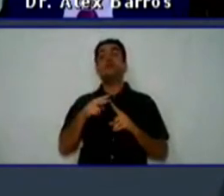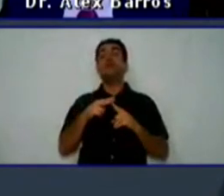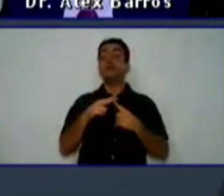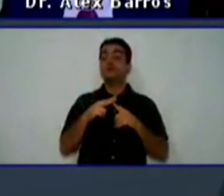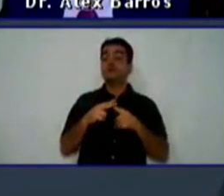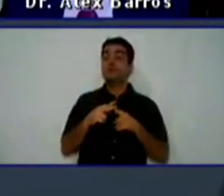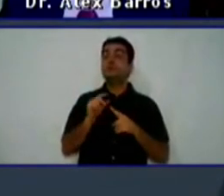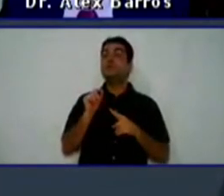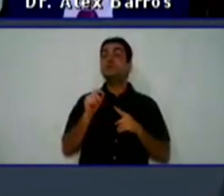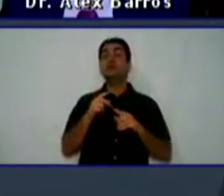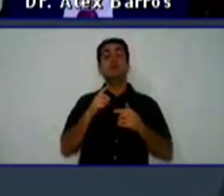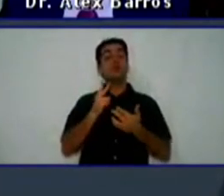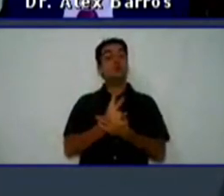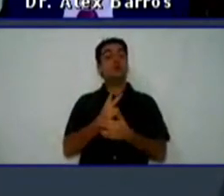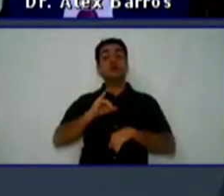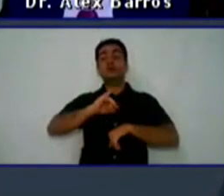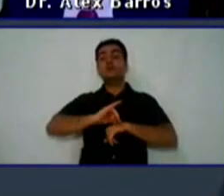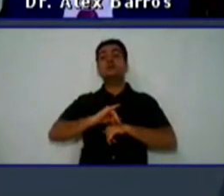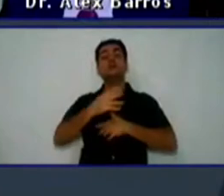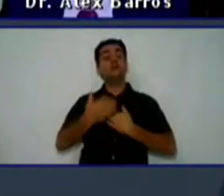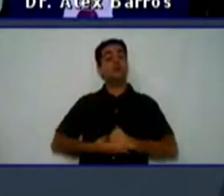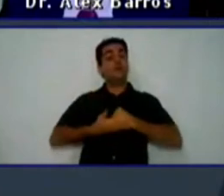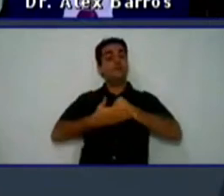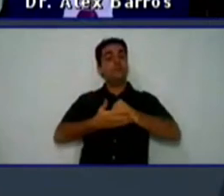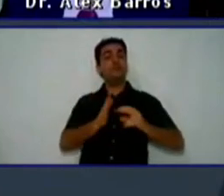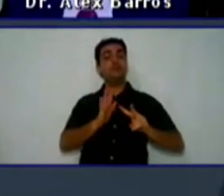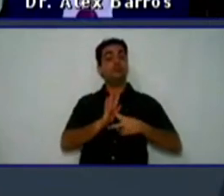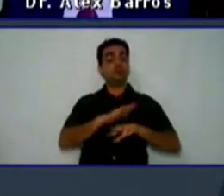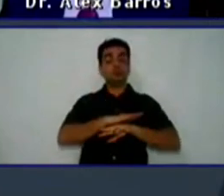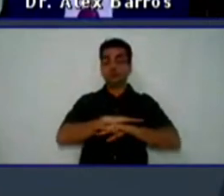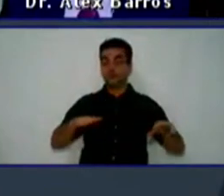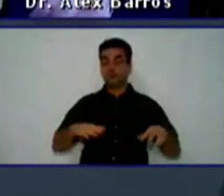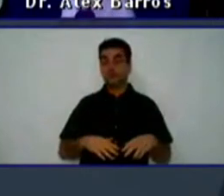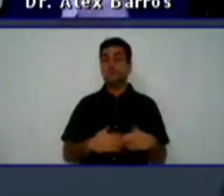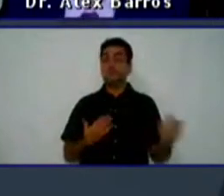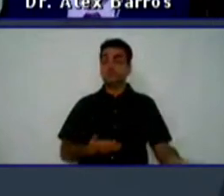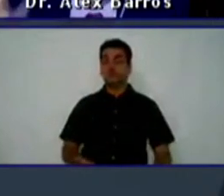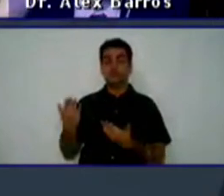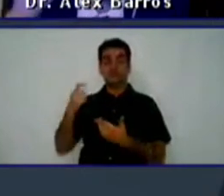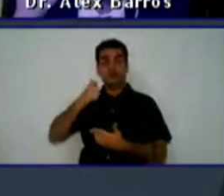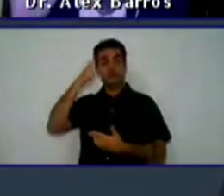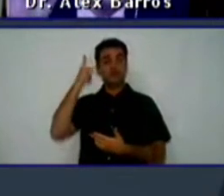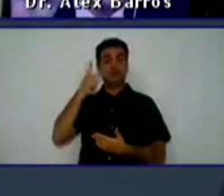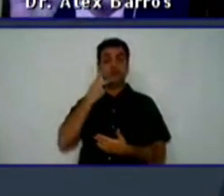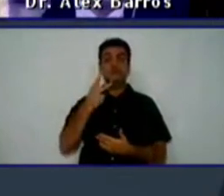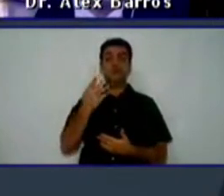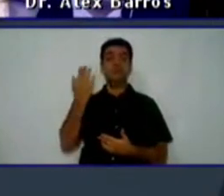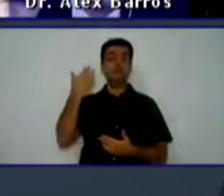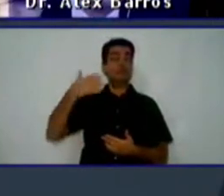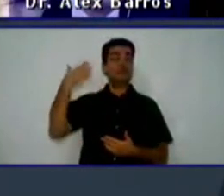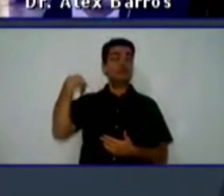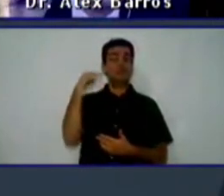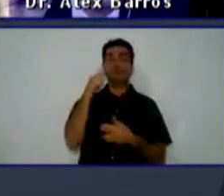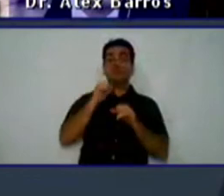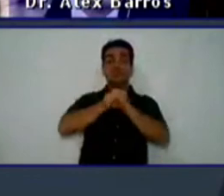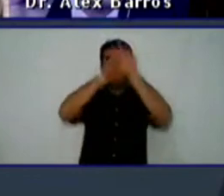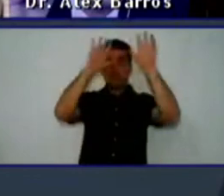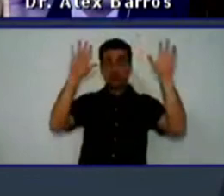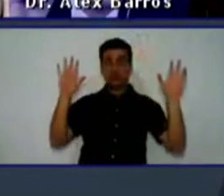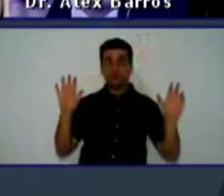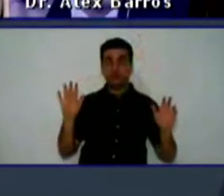manutenção das sedes e serviços do partido. Então, o que o ministro Alexandre está dizendo é que não havia uma